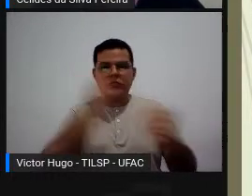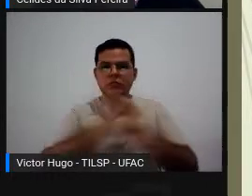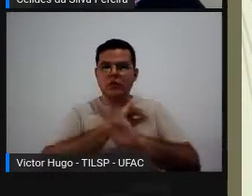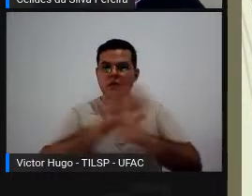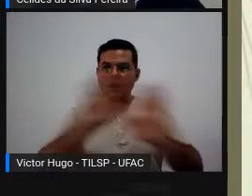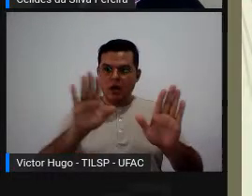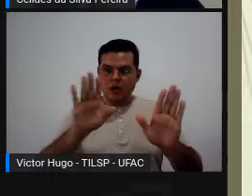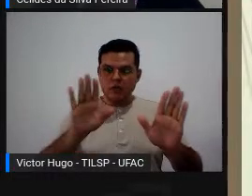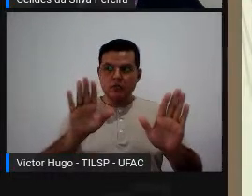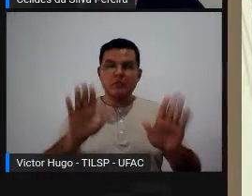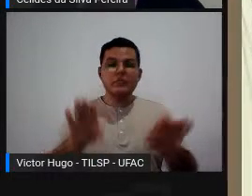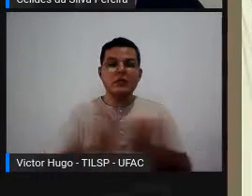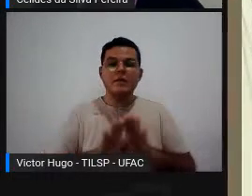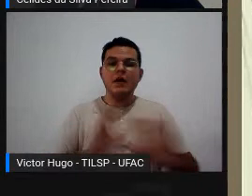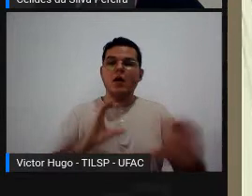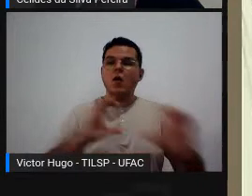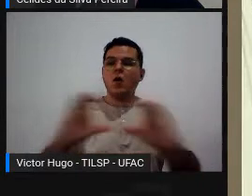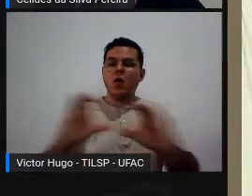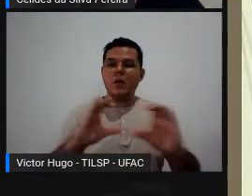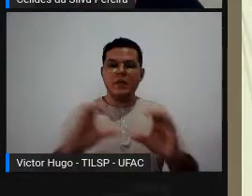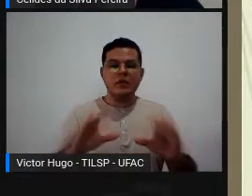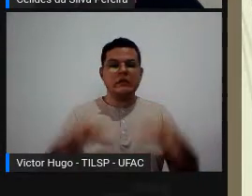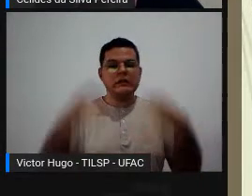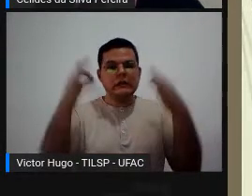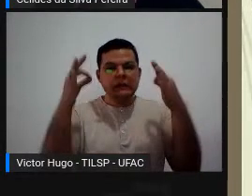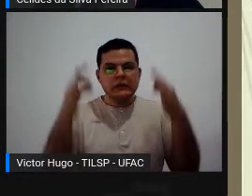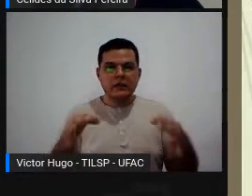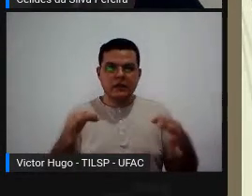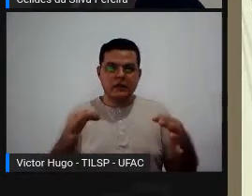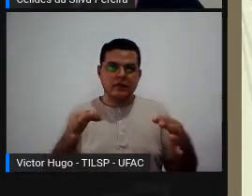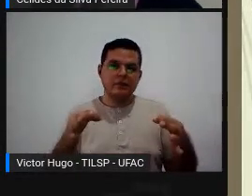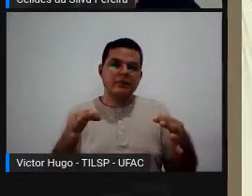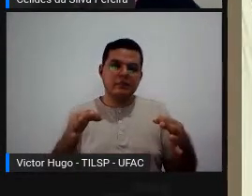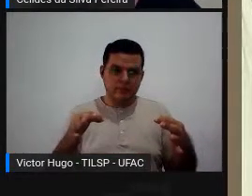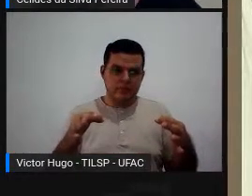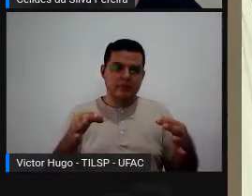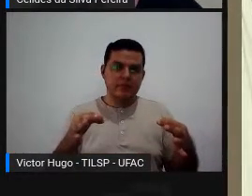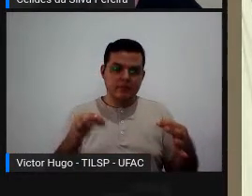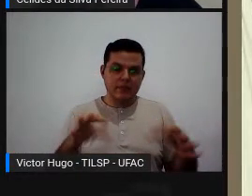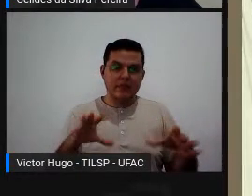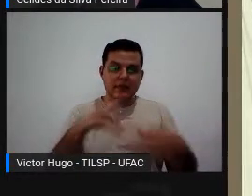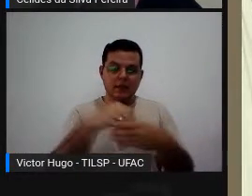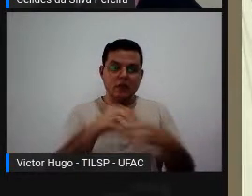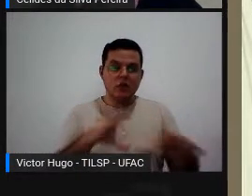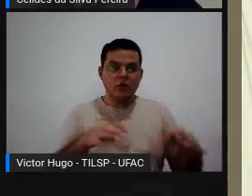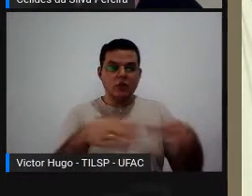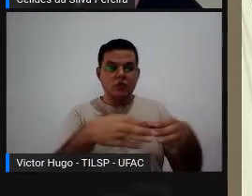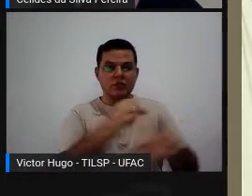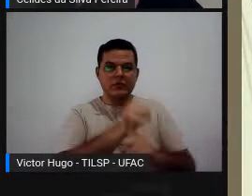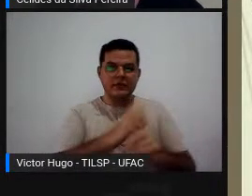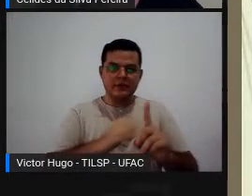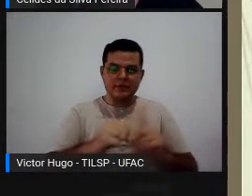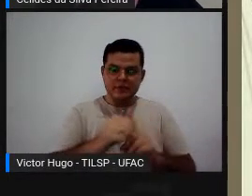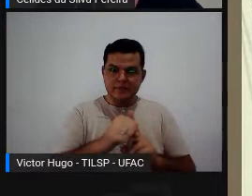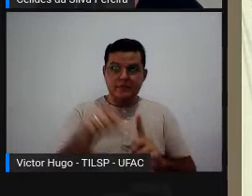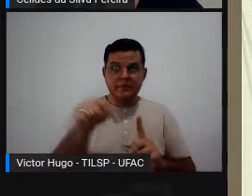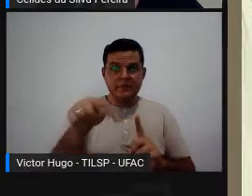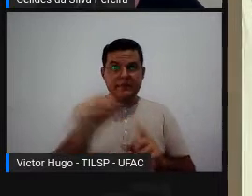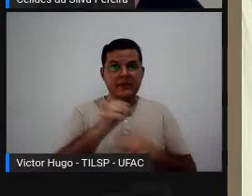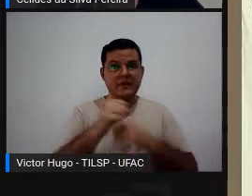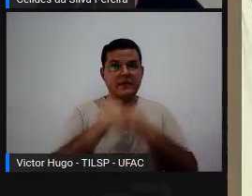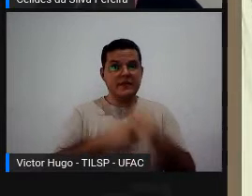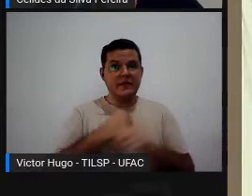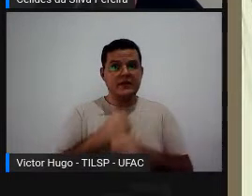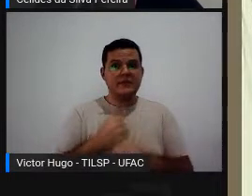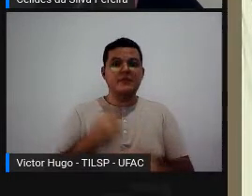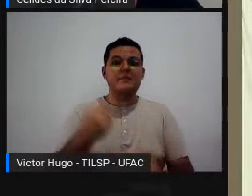comunicar-se mais precisa e eficazmente dentro do grupo social. Esse plano é de 1983. Como era pensada,